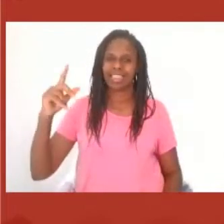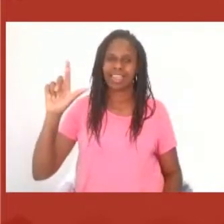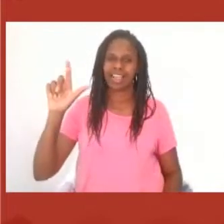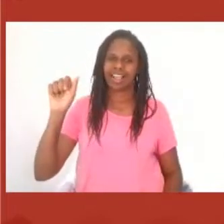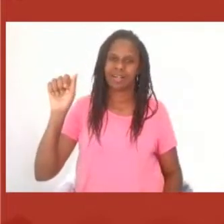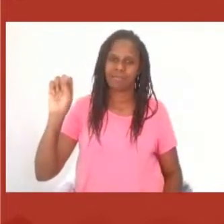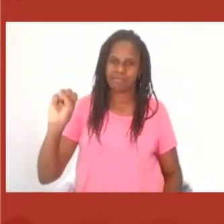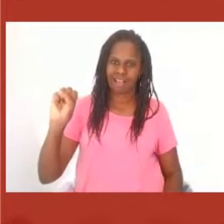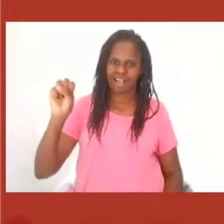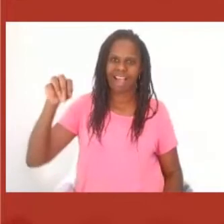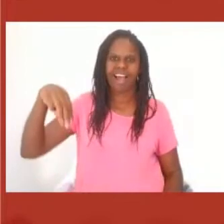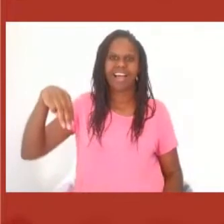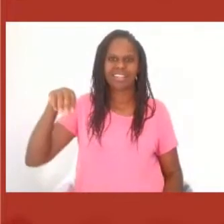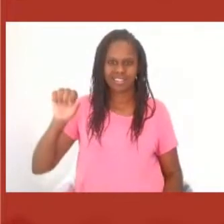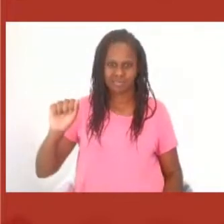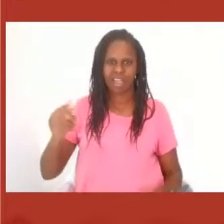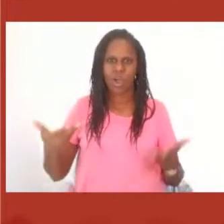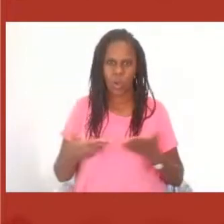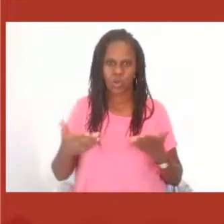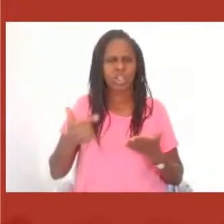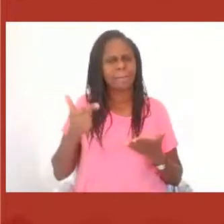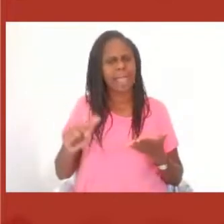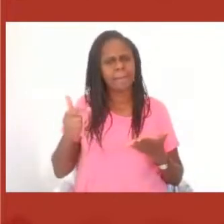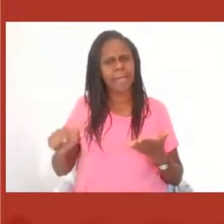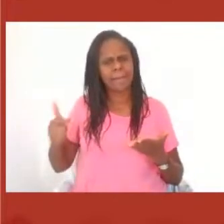Tinha alguma coisa lá falando de voláteis.